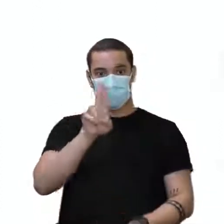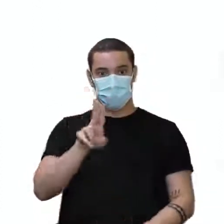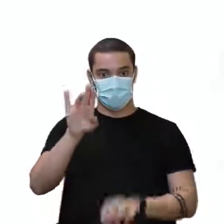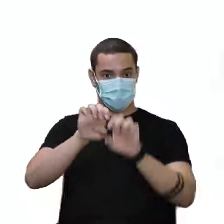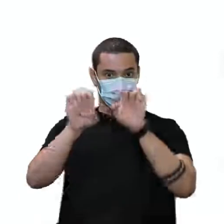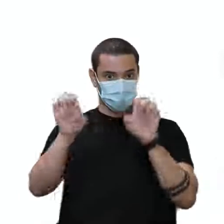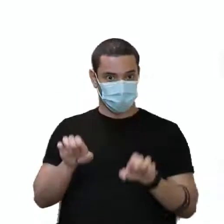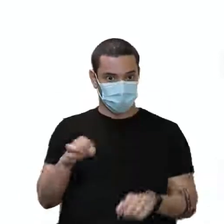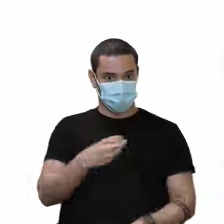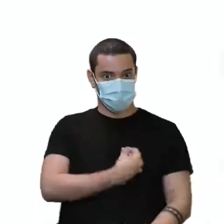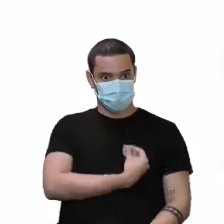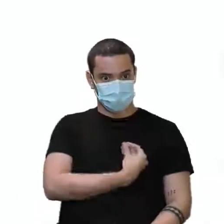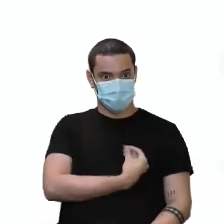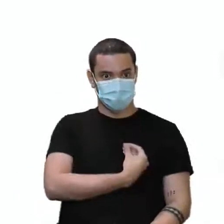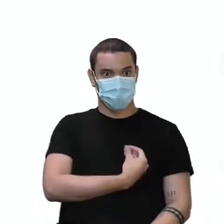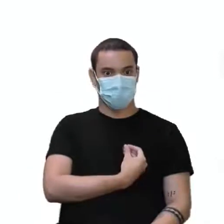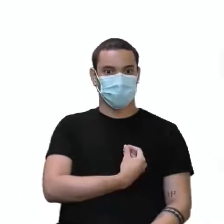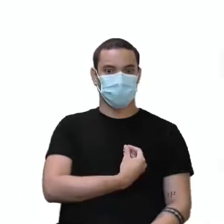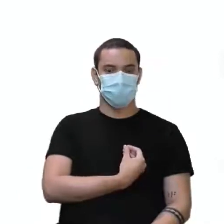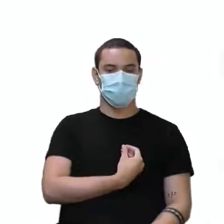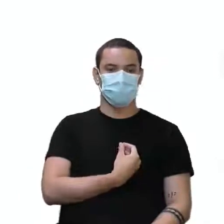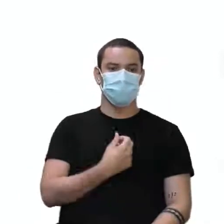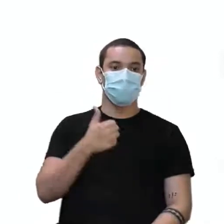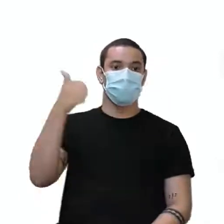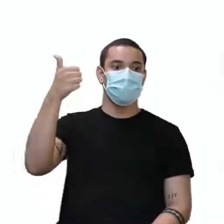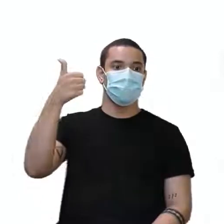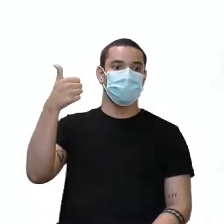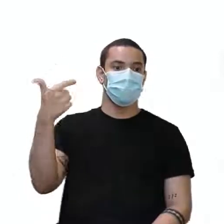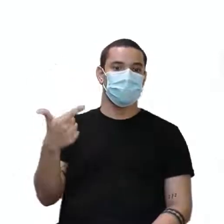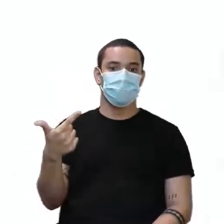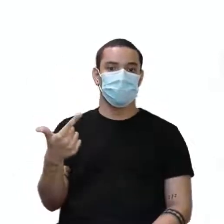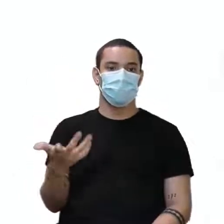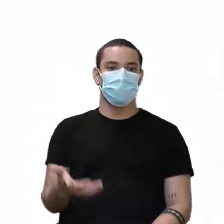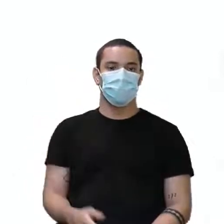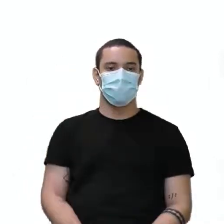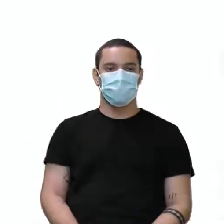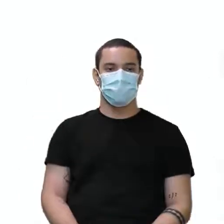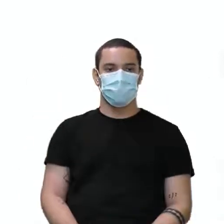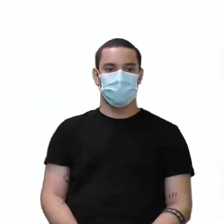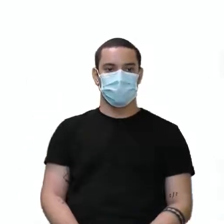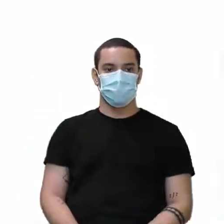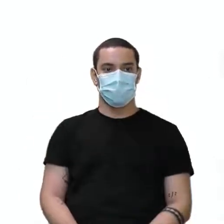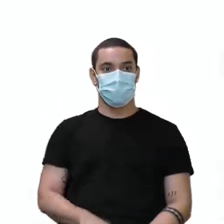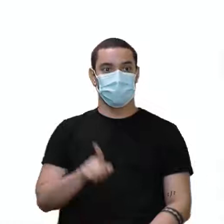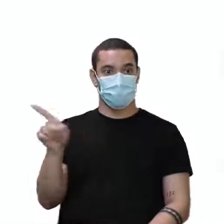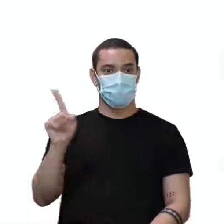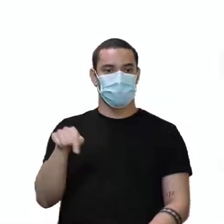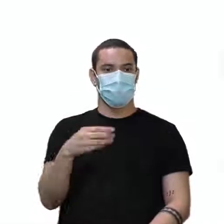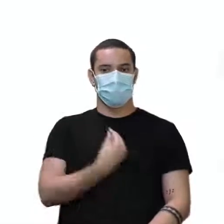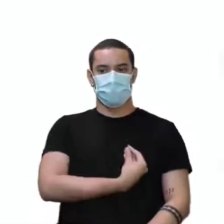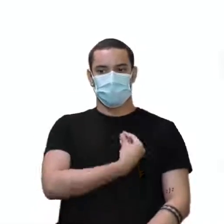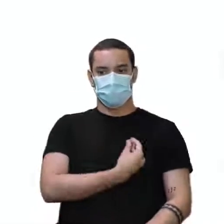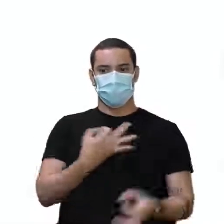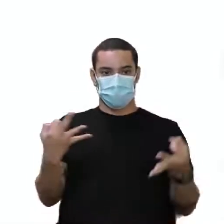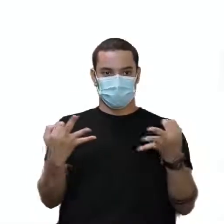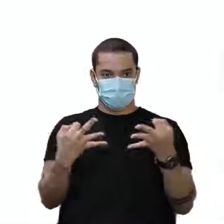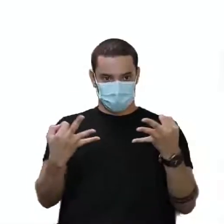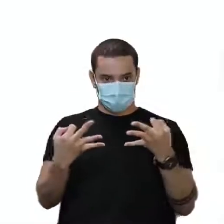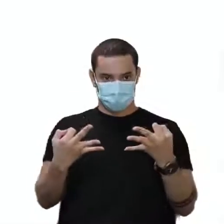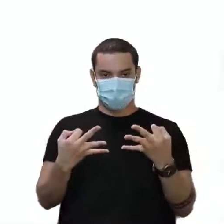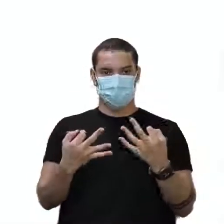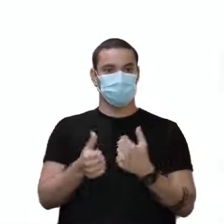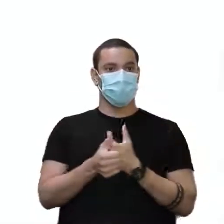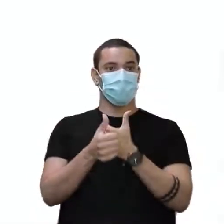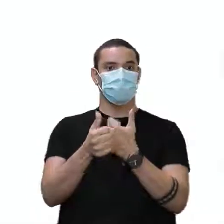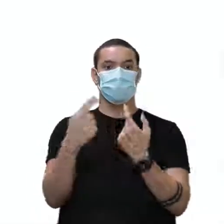presente perfeito, que é a segunda, ou a estrutura do passado simples? Aqui no caso é do presente perfeito. I have done so many